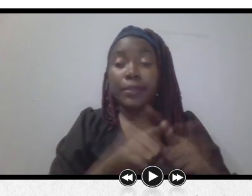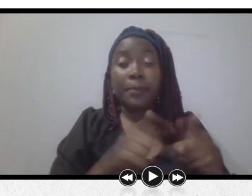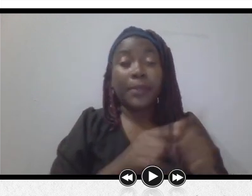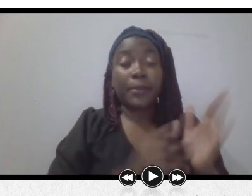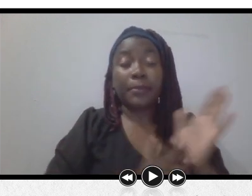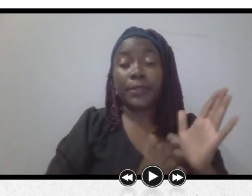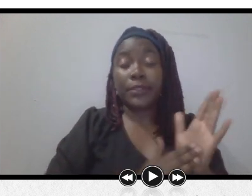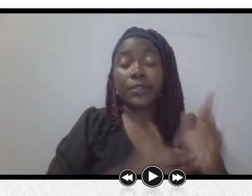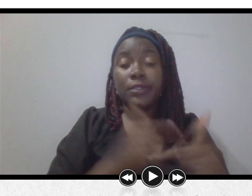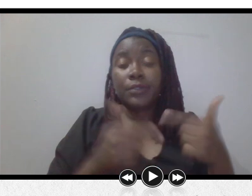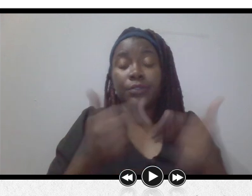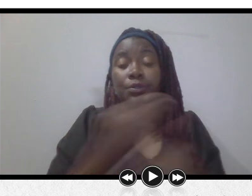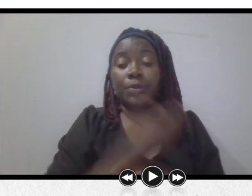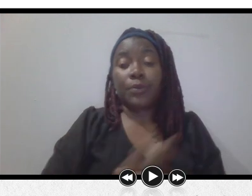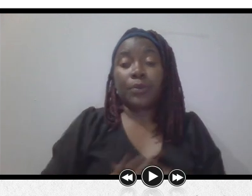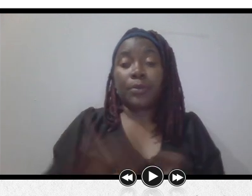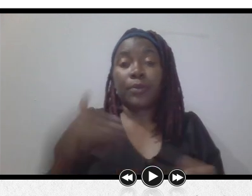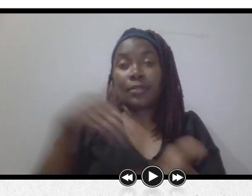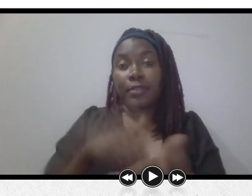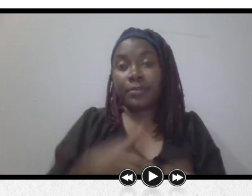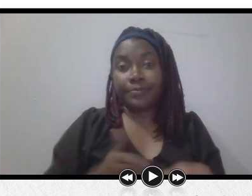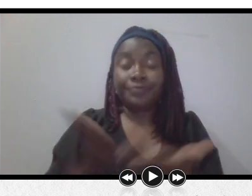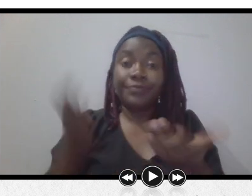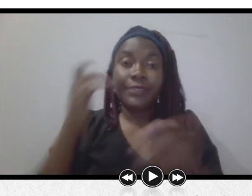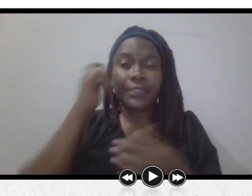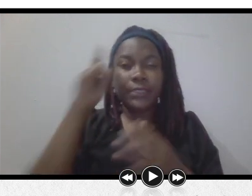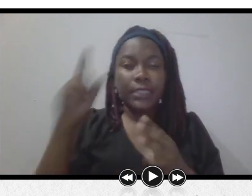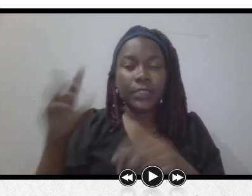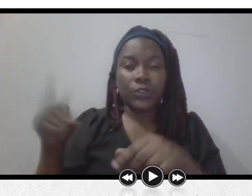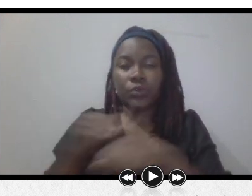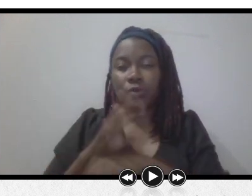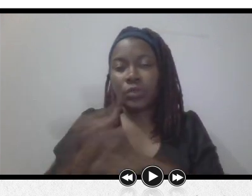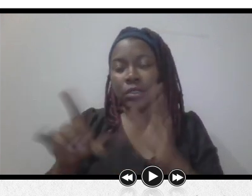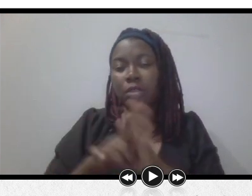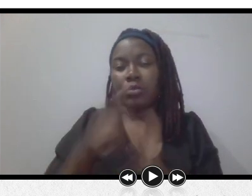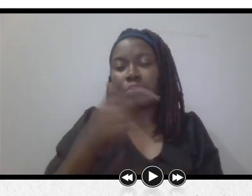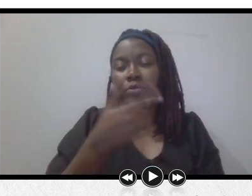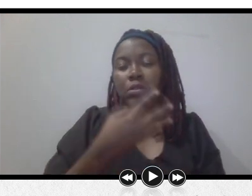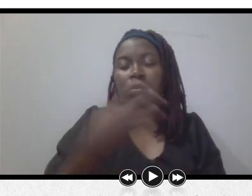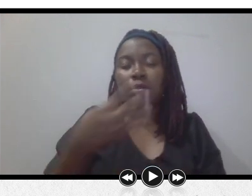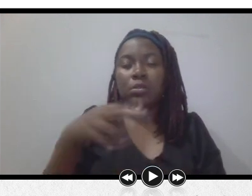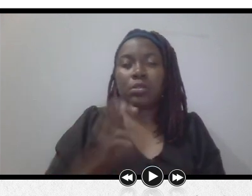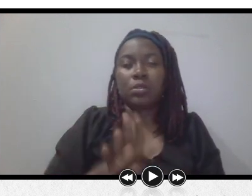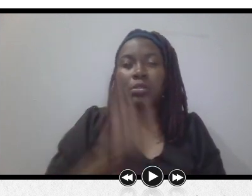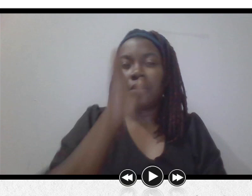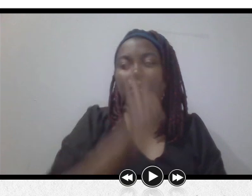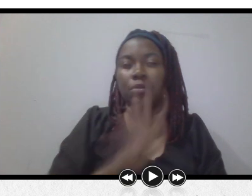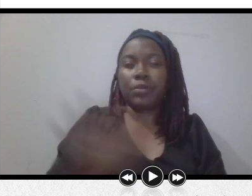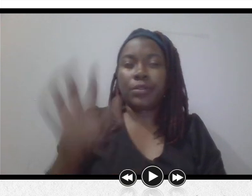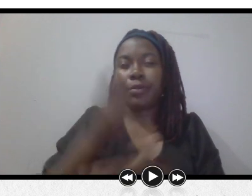prestação dos serviços públicos até então. Então, a ideia que se trouxe na Lei 11.445, essa diretriz nacional que